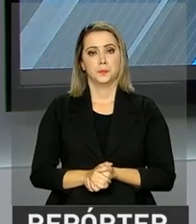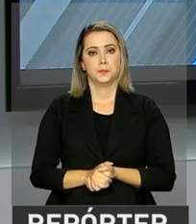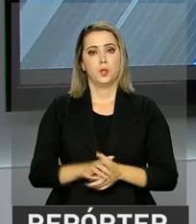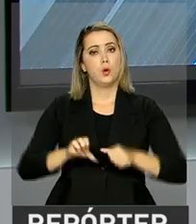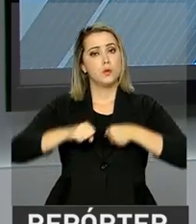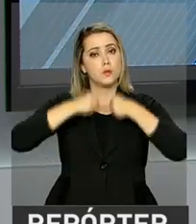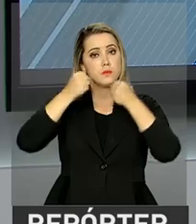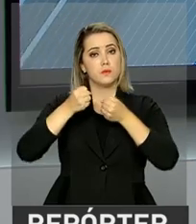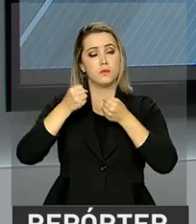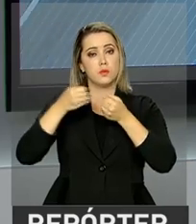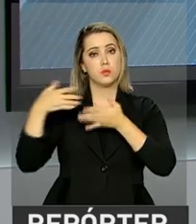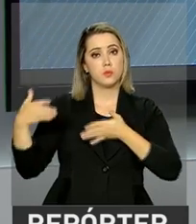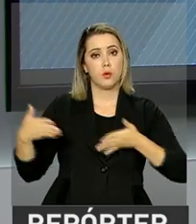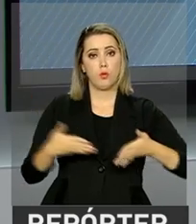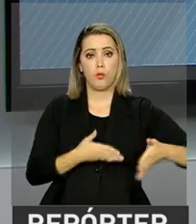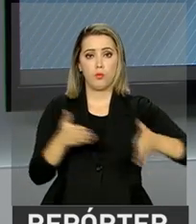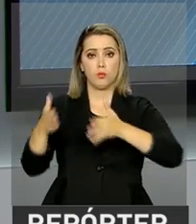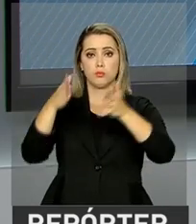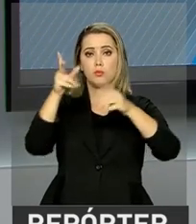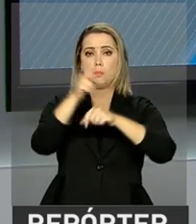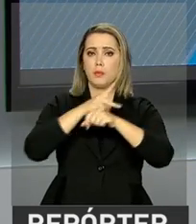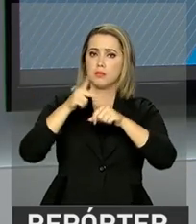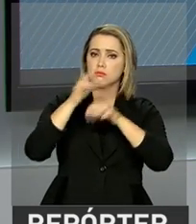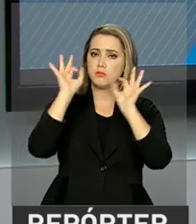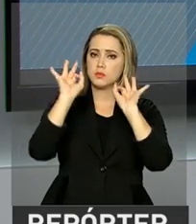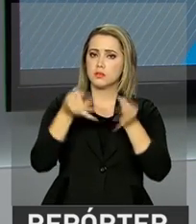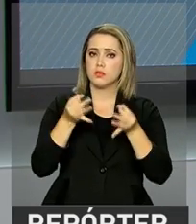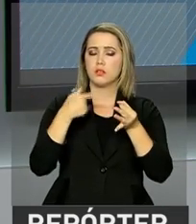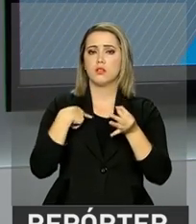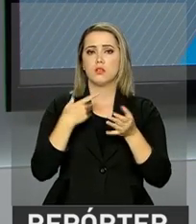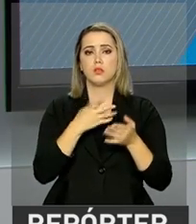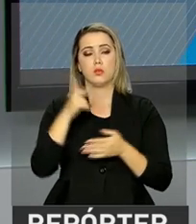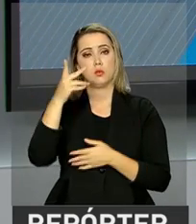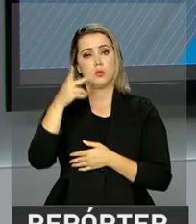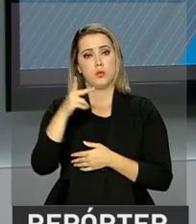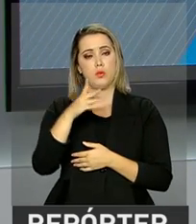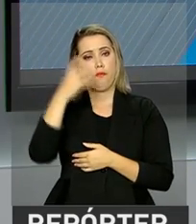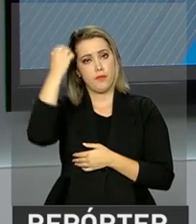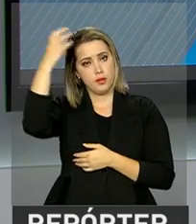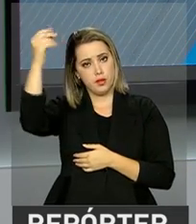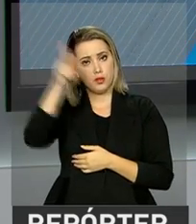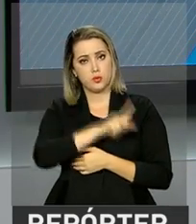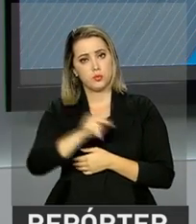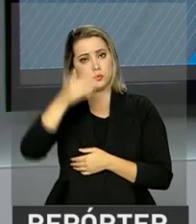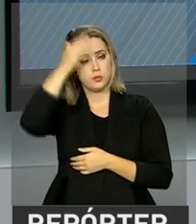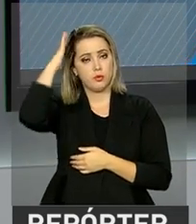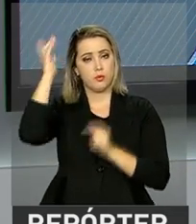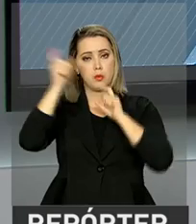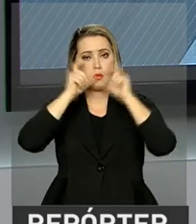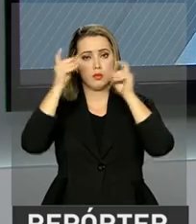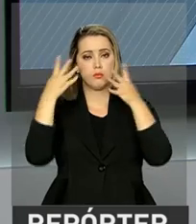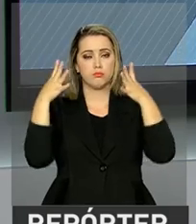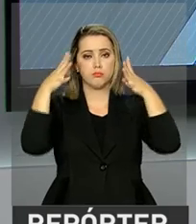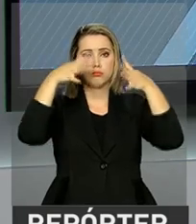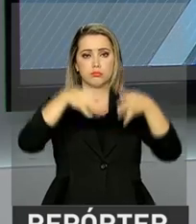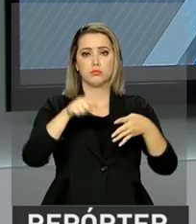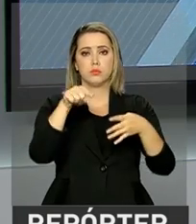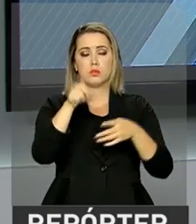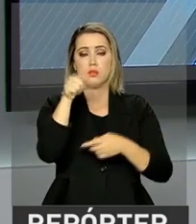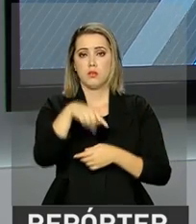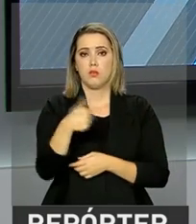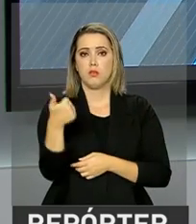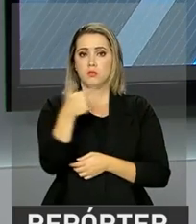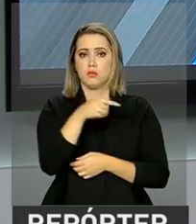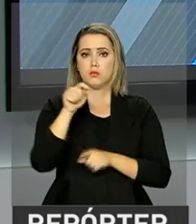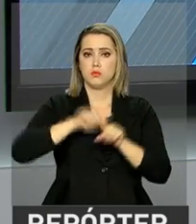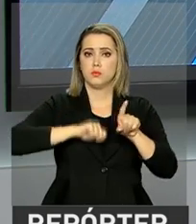esforço para colocar o país no rumo certo levou o presidente Michel Temer ao exterior para atrair investimentos estrangeiros nesses